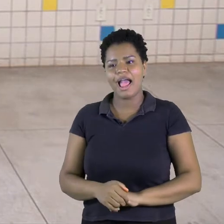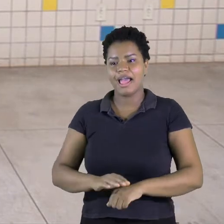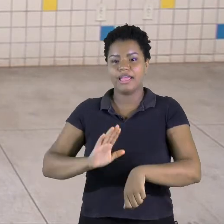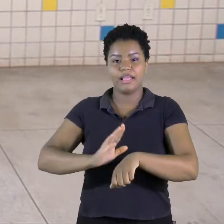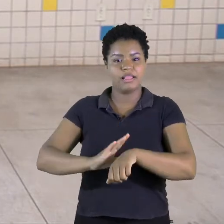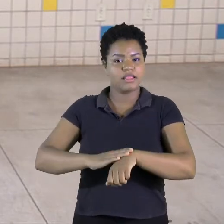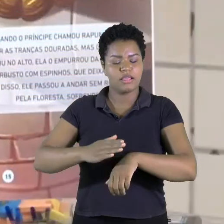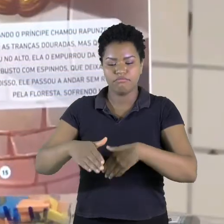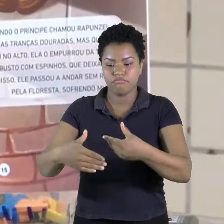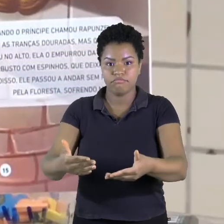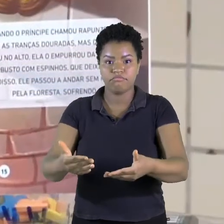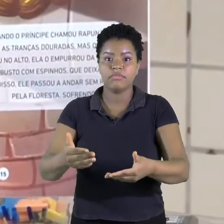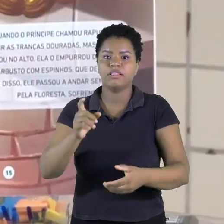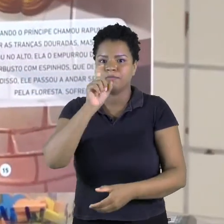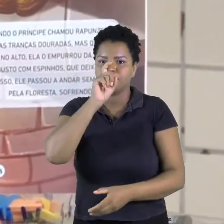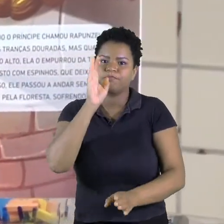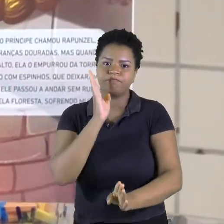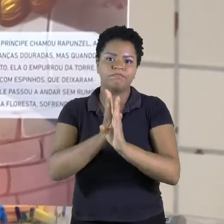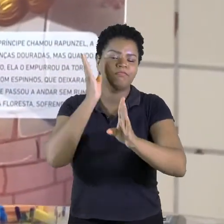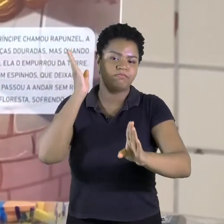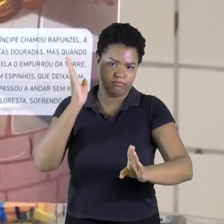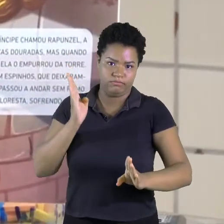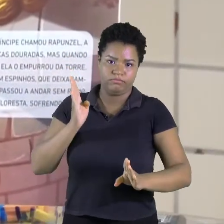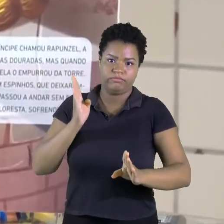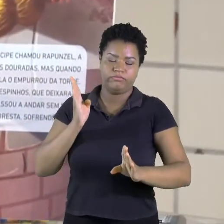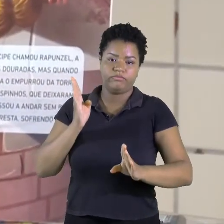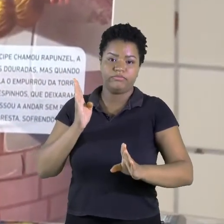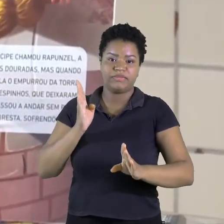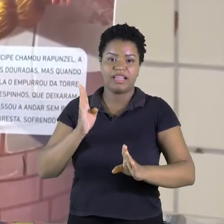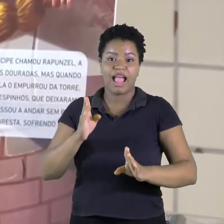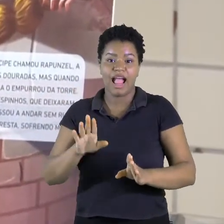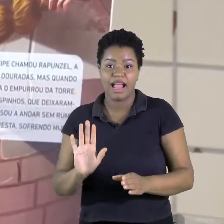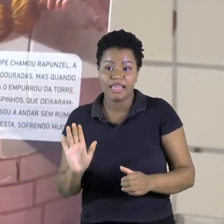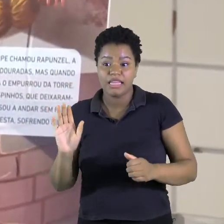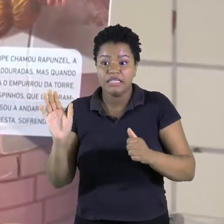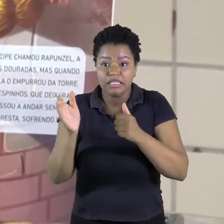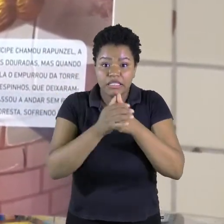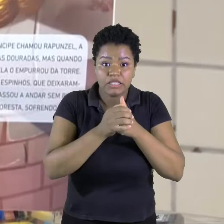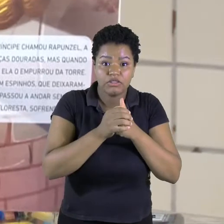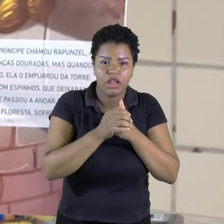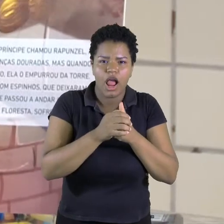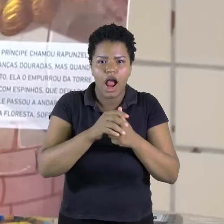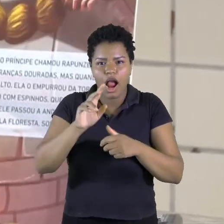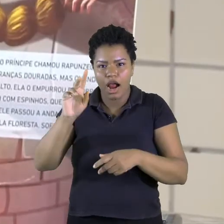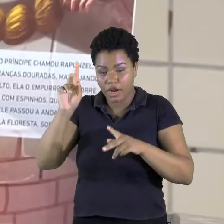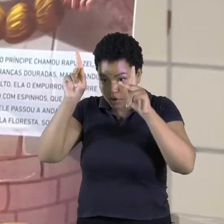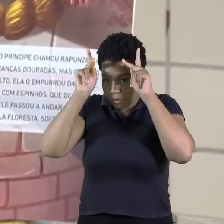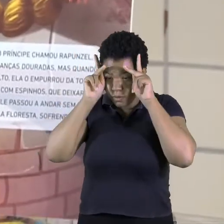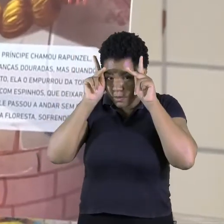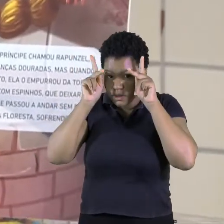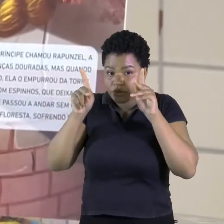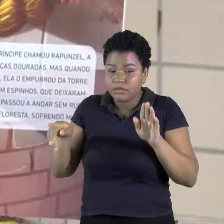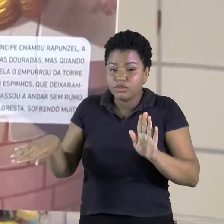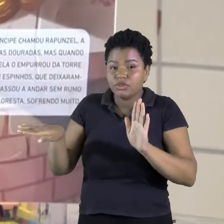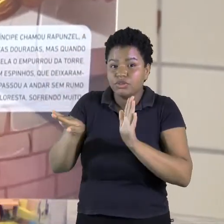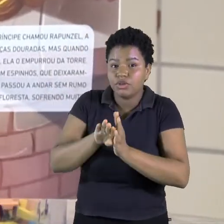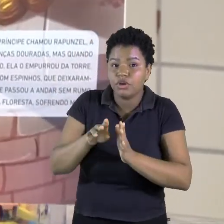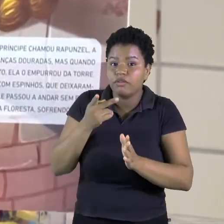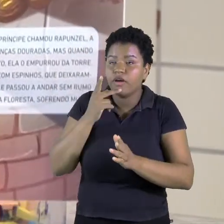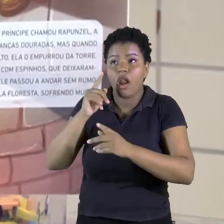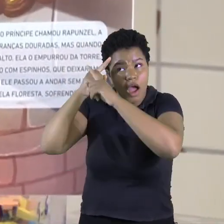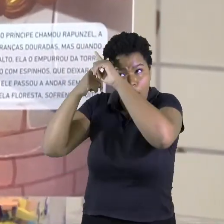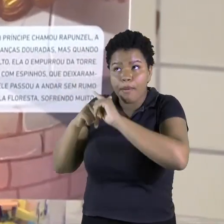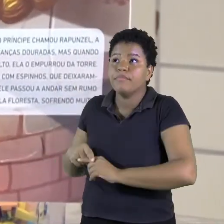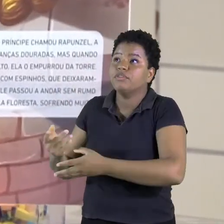bruxa descobriu. E aí um dia ela se escondeu e quando o príncipe chegou e falou: Rapunzel, Rapunzel, joga as tranças de